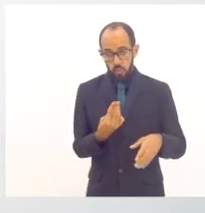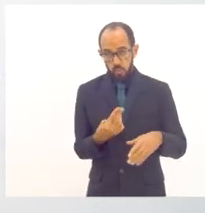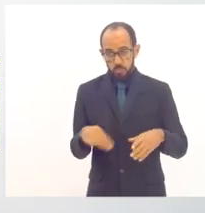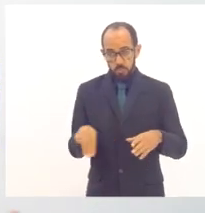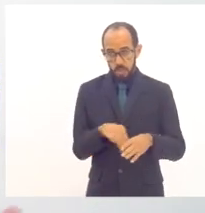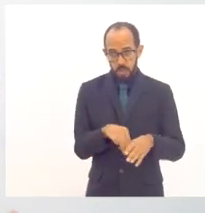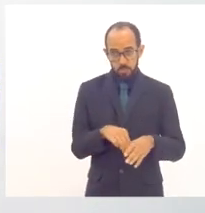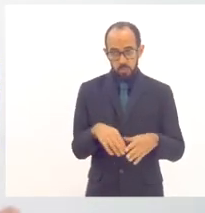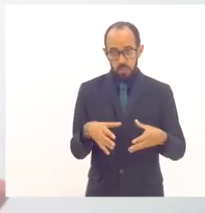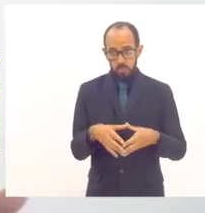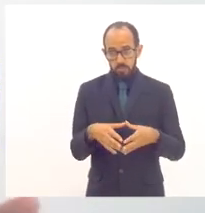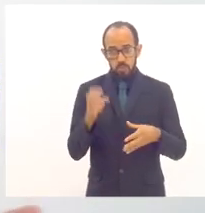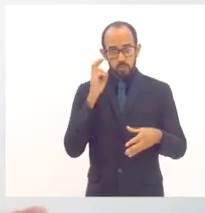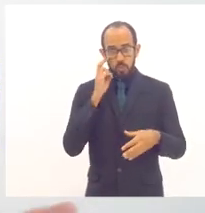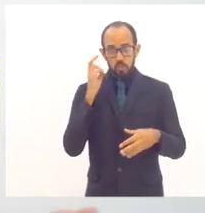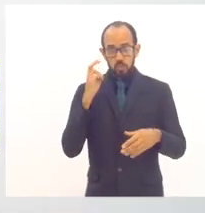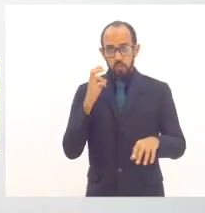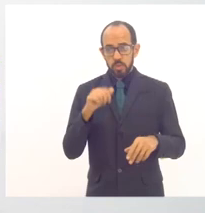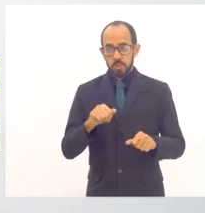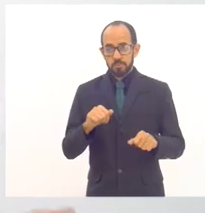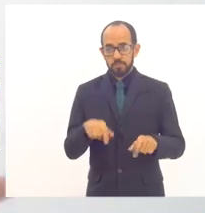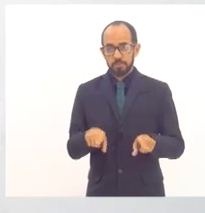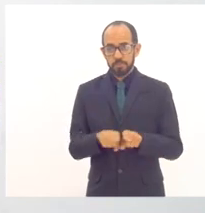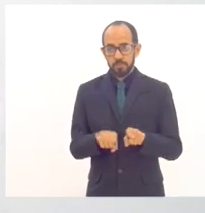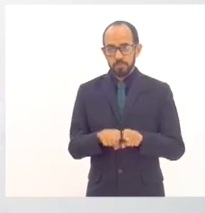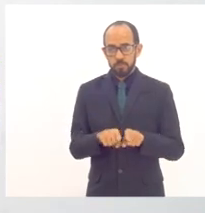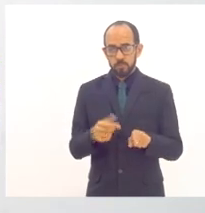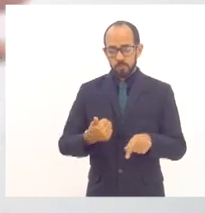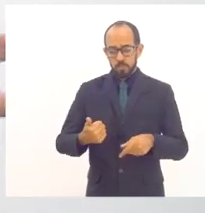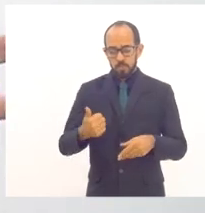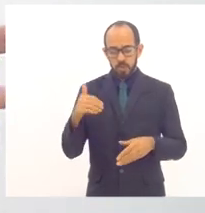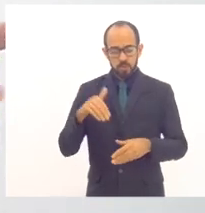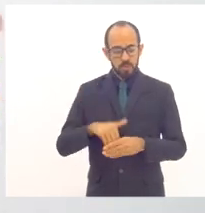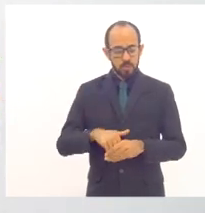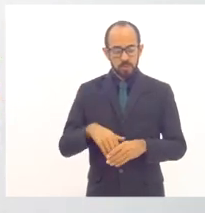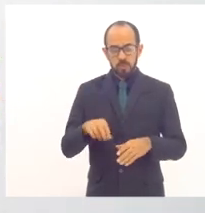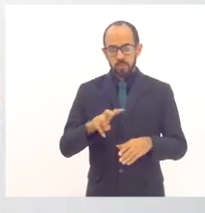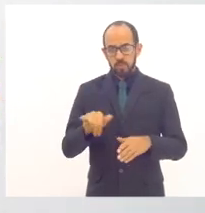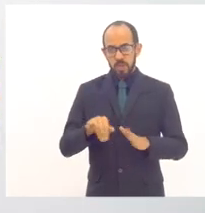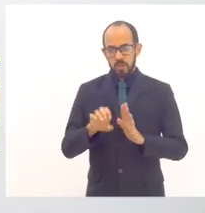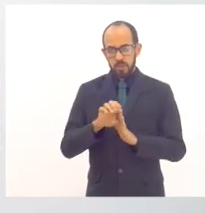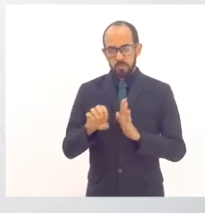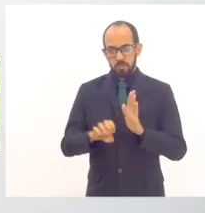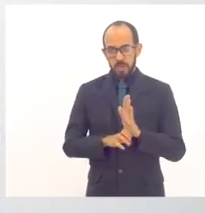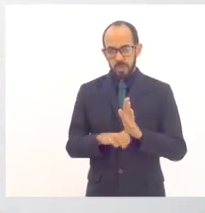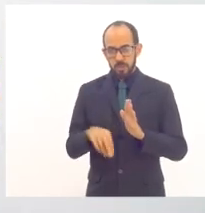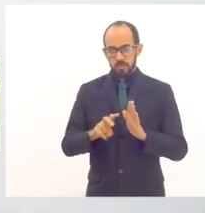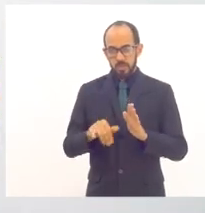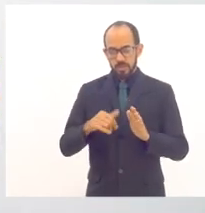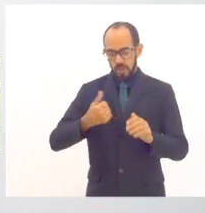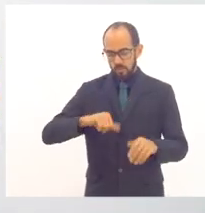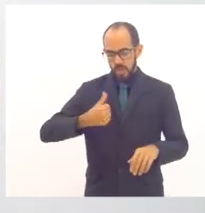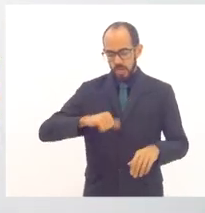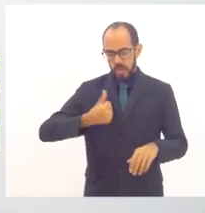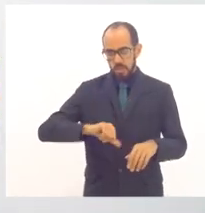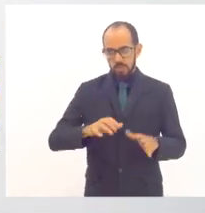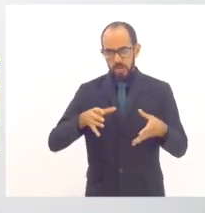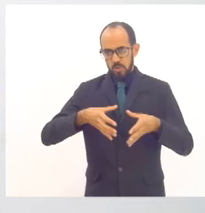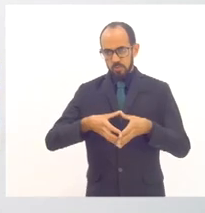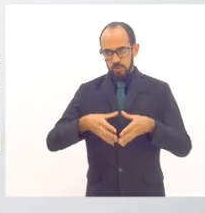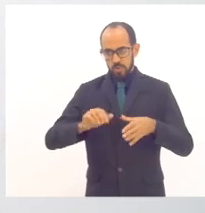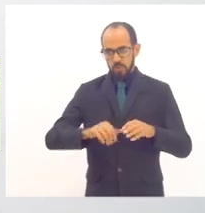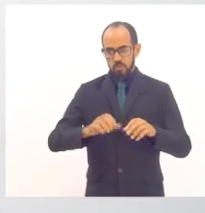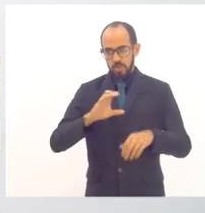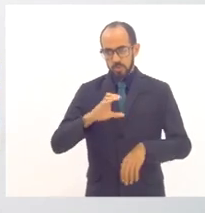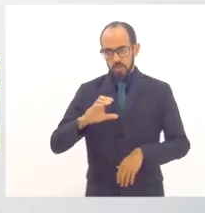Cultura. Vão para a primeira votação, vão receber emendas. As emendas vão ser analisadas pela Comissão de